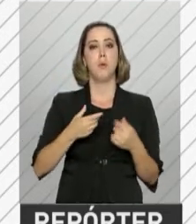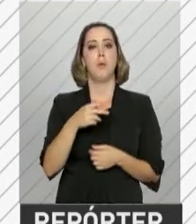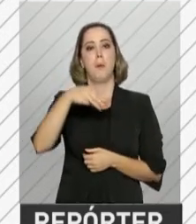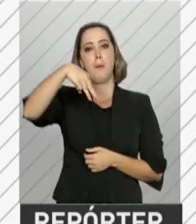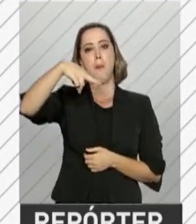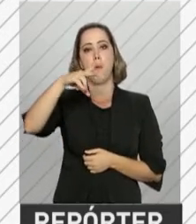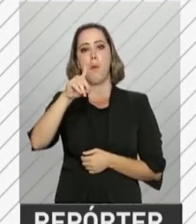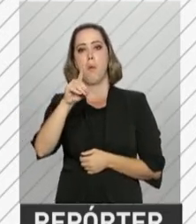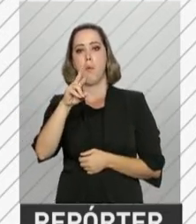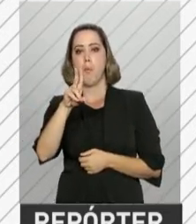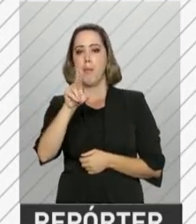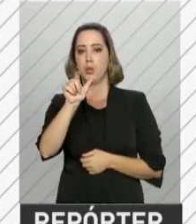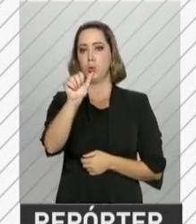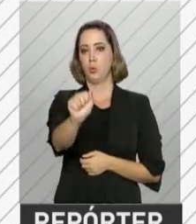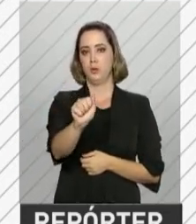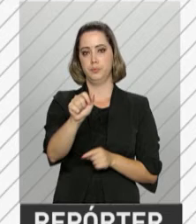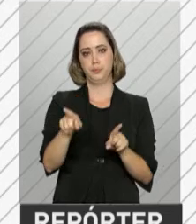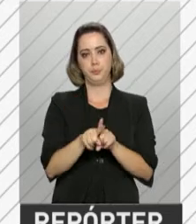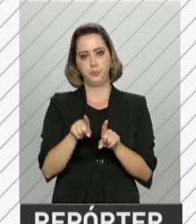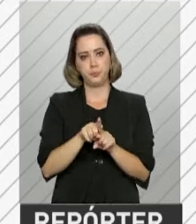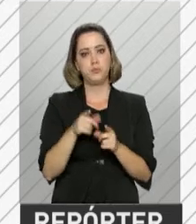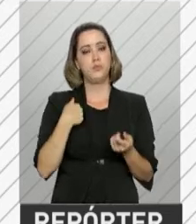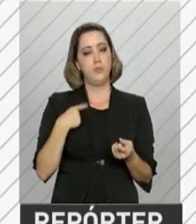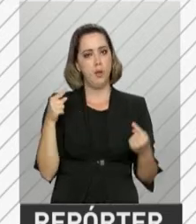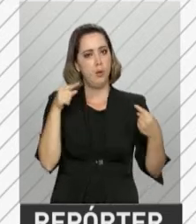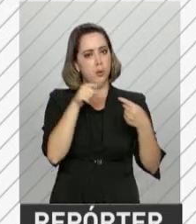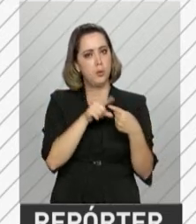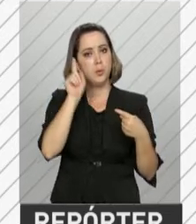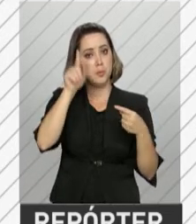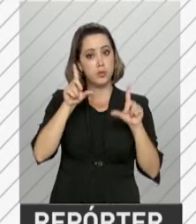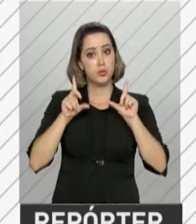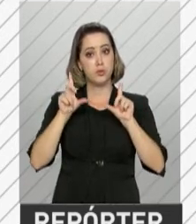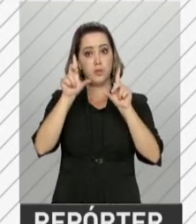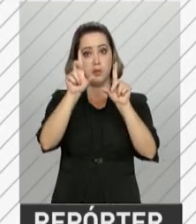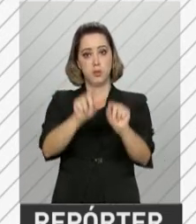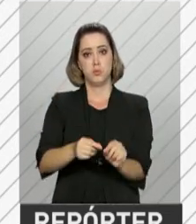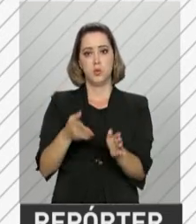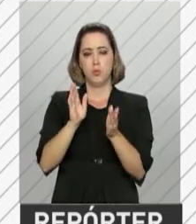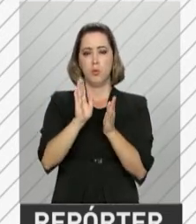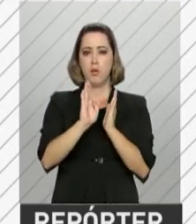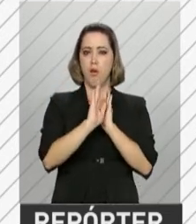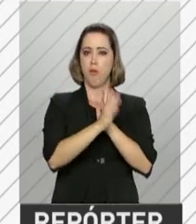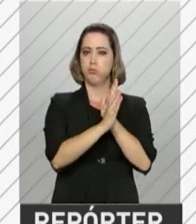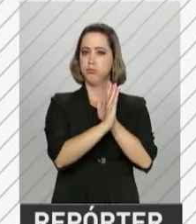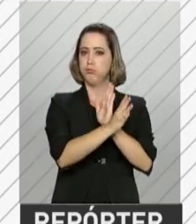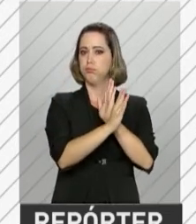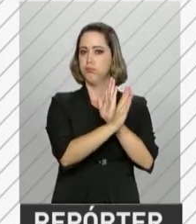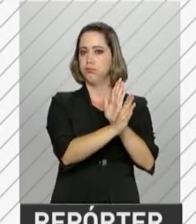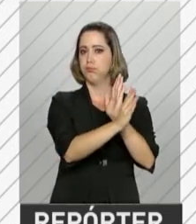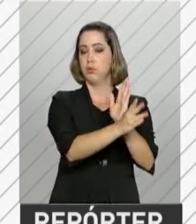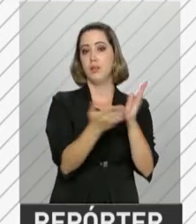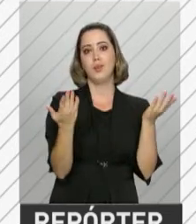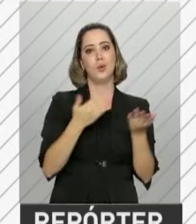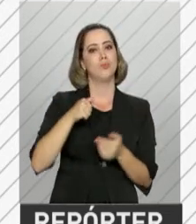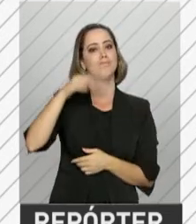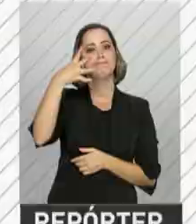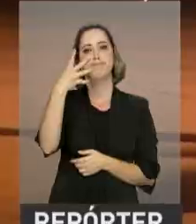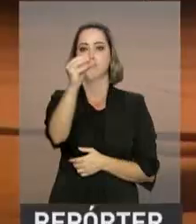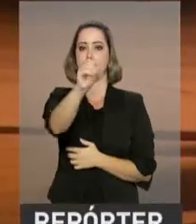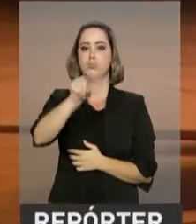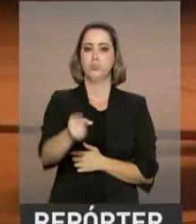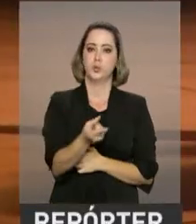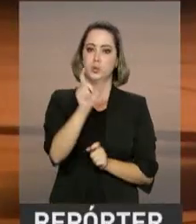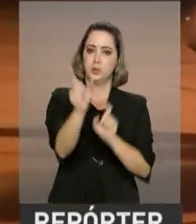de transplantes, a meta do Brasil é reduzir a fila de espera por um órgão, que hoje é de mais de 40 mil